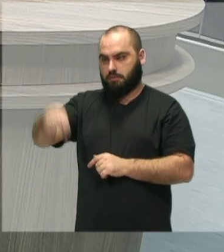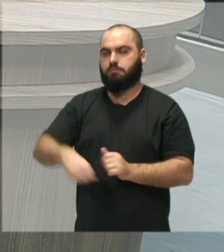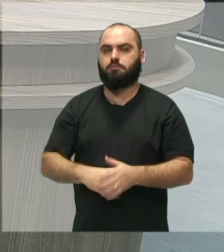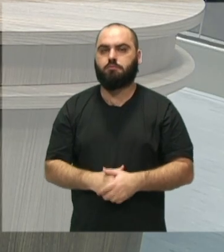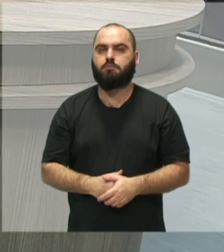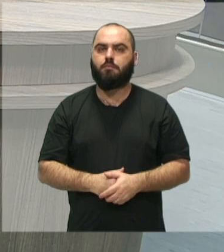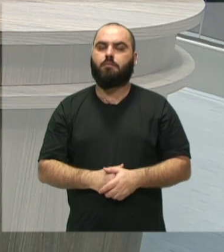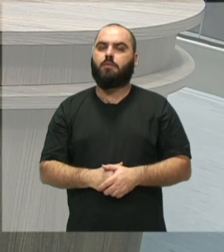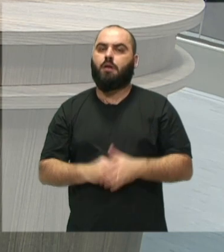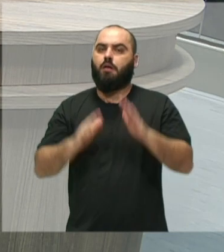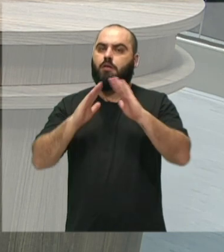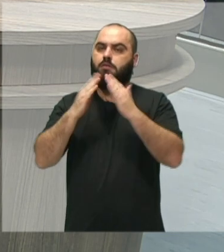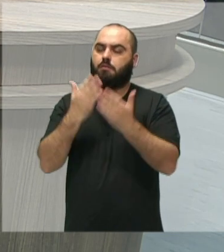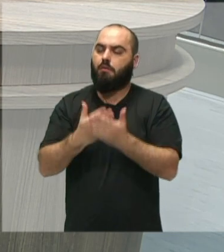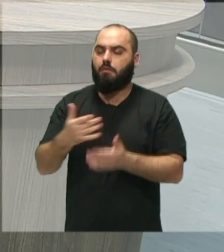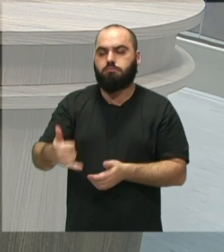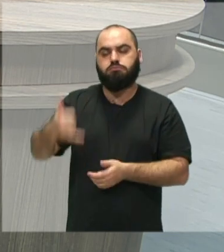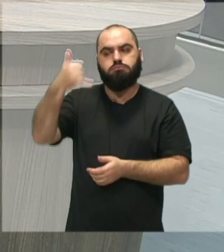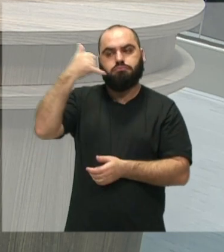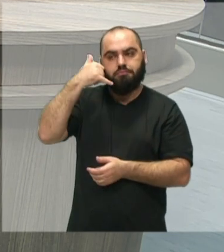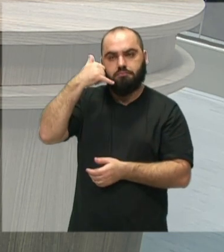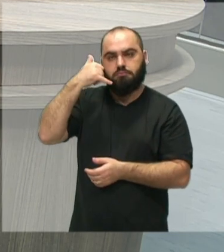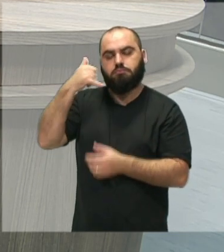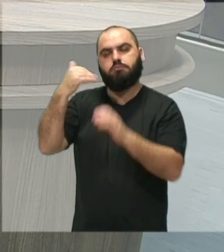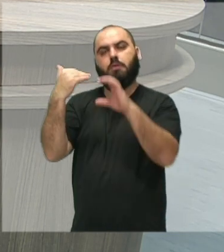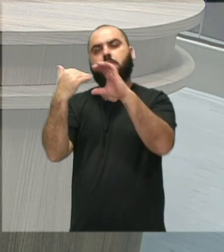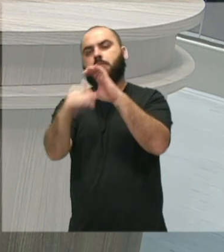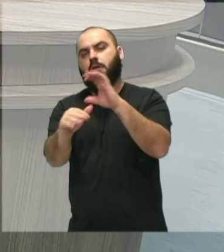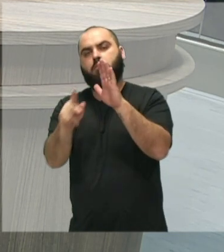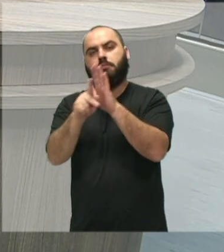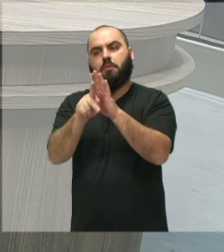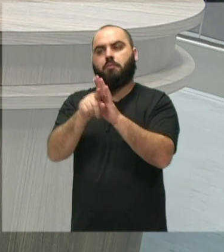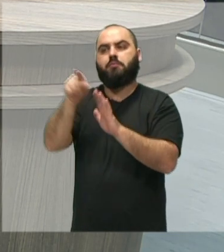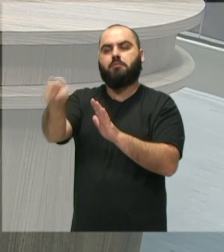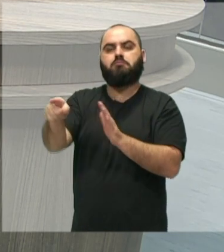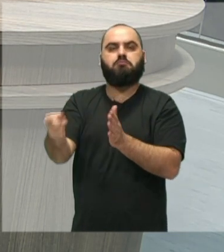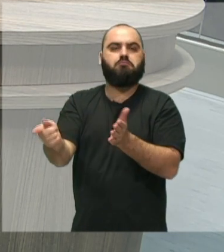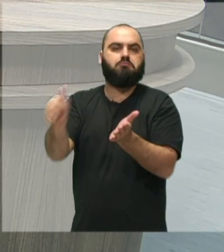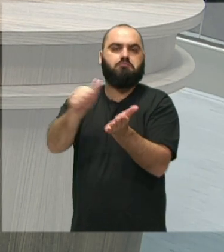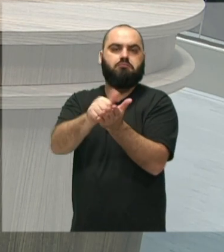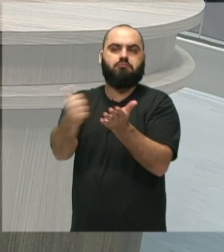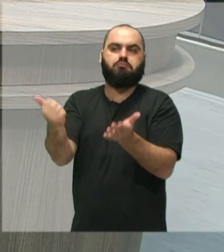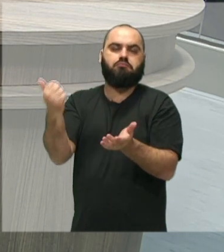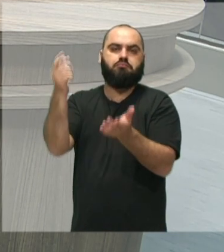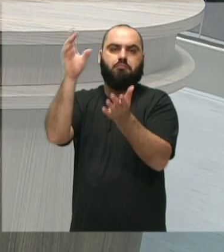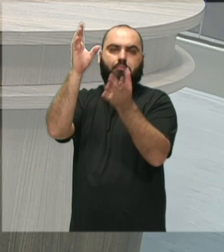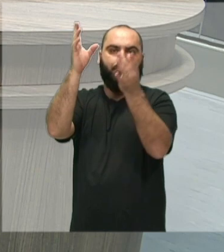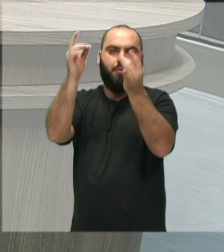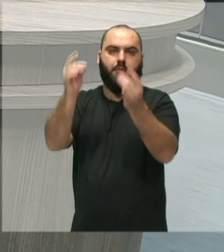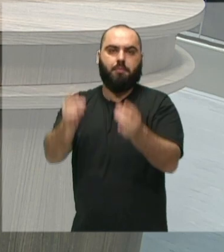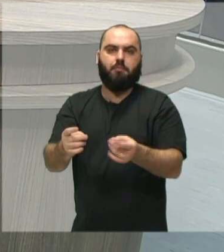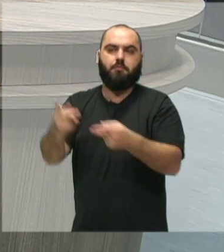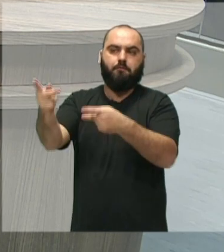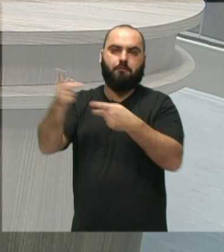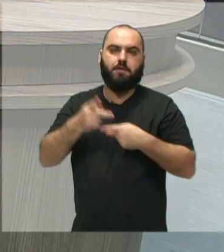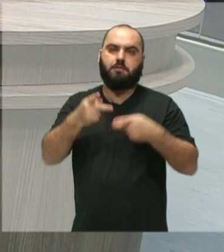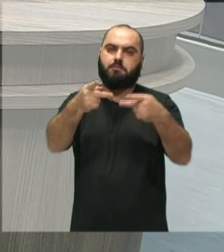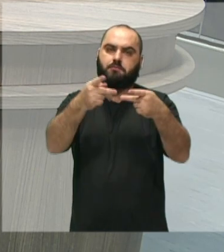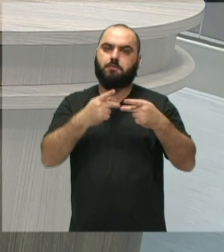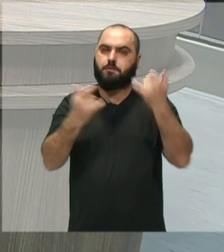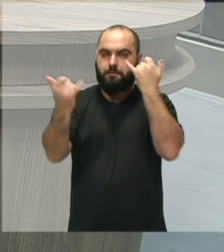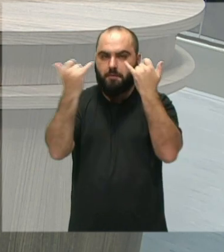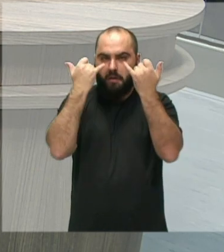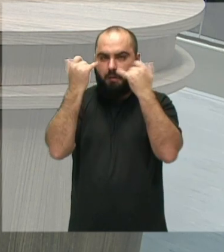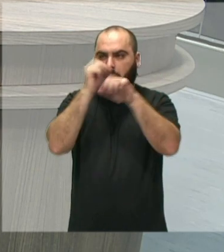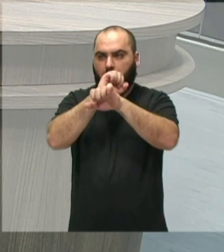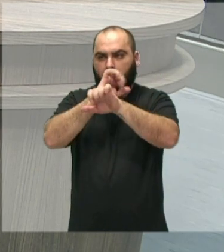normalmente as escolas entram por telefone, mas aí a gente passa o e-mail da instituição para eles estarem preenchendo o formulário ali de visita, né? Com as informações